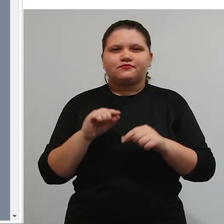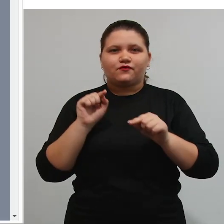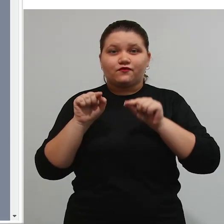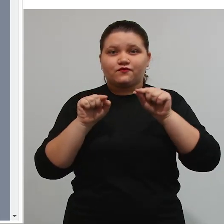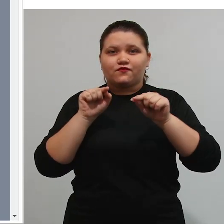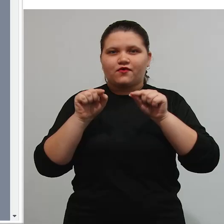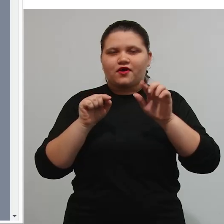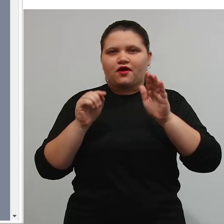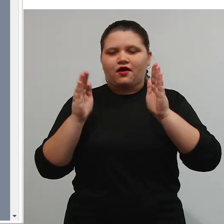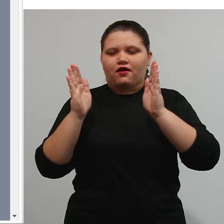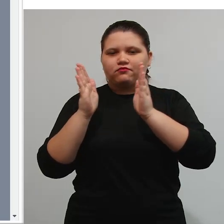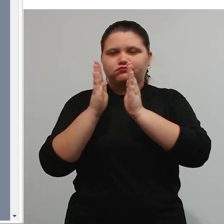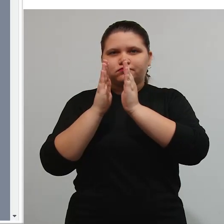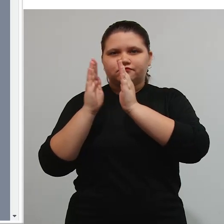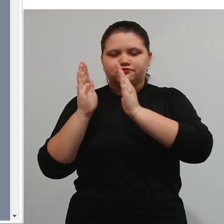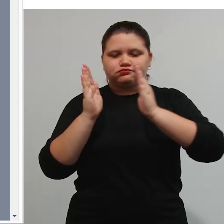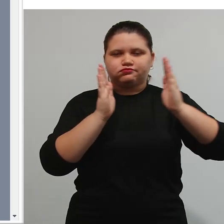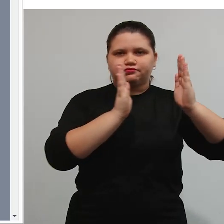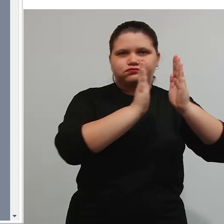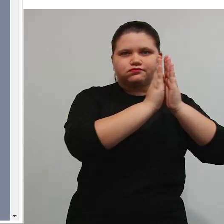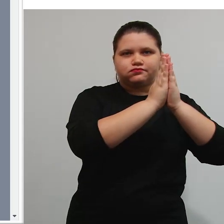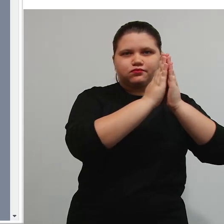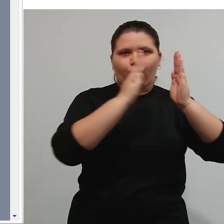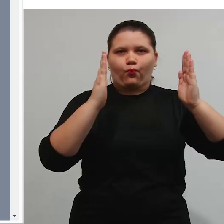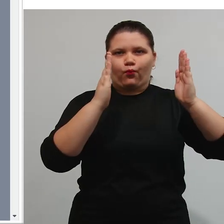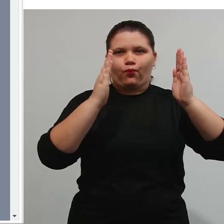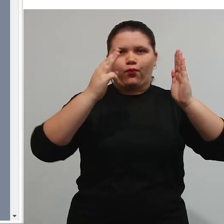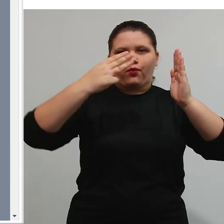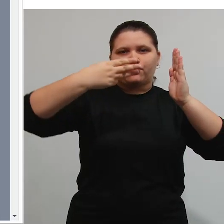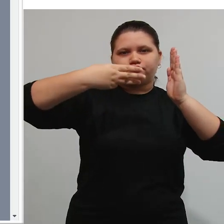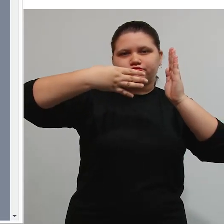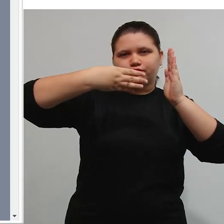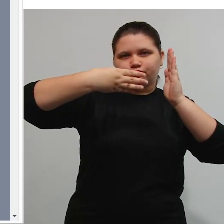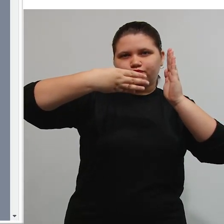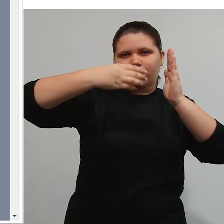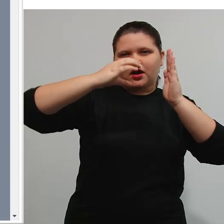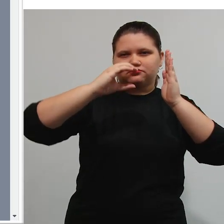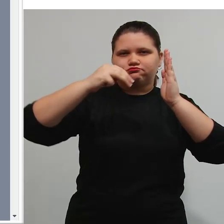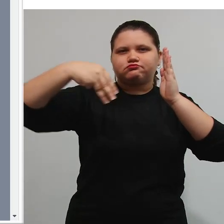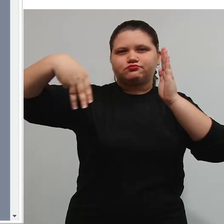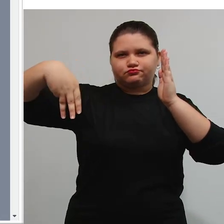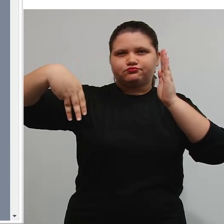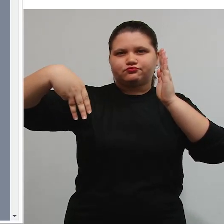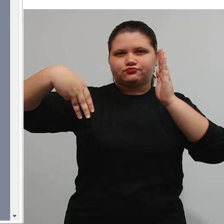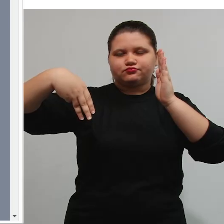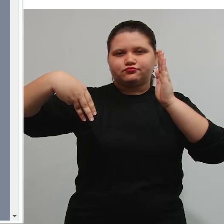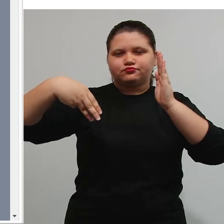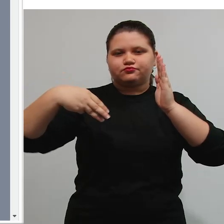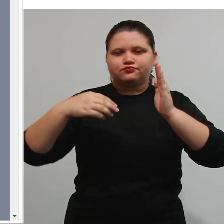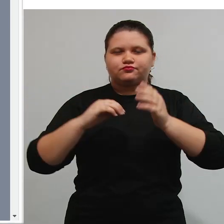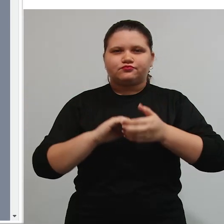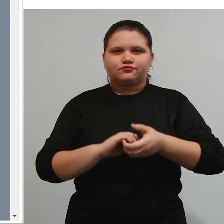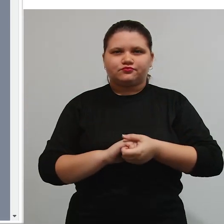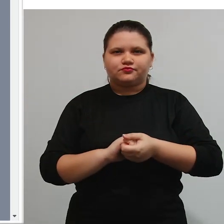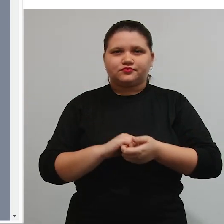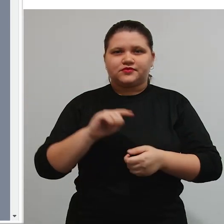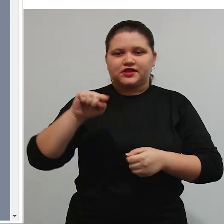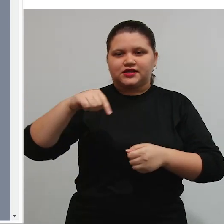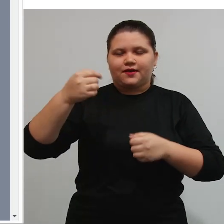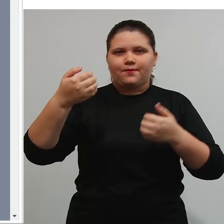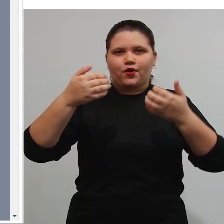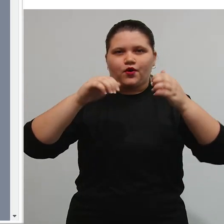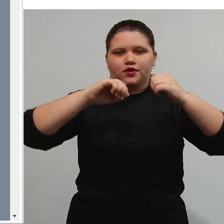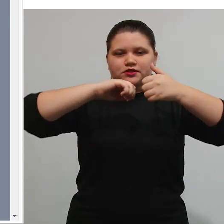de 4 centímetros. Então, olha, vamos lá selecionar um recuo de 4 centímetros. Você vai separar